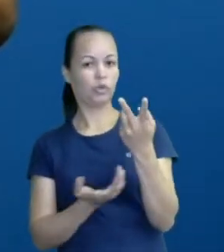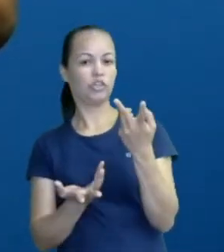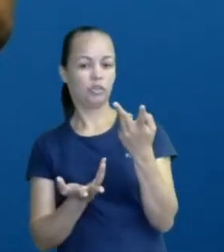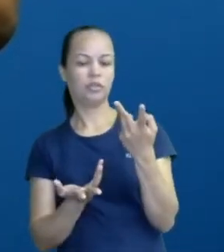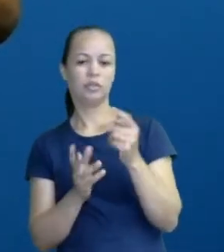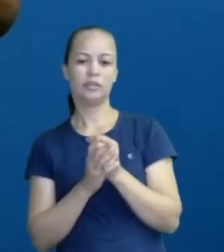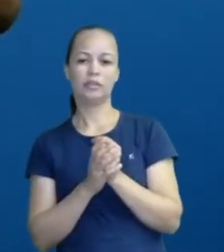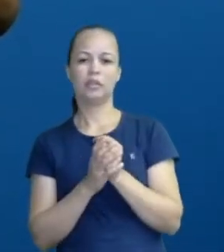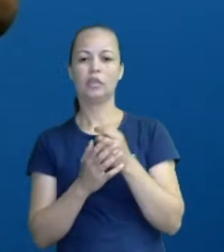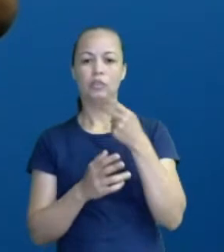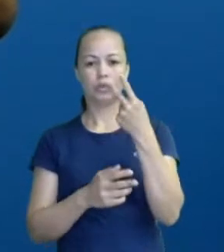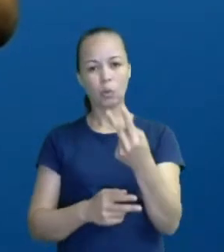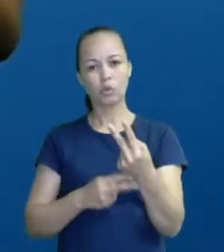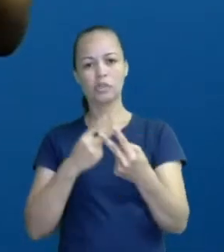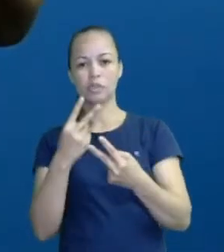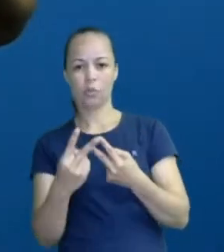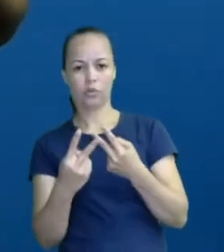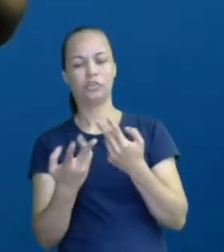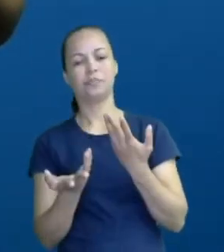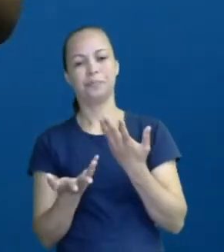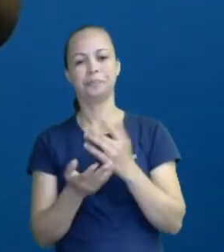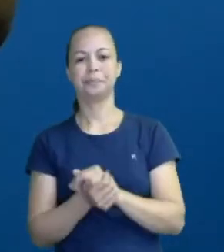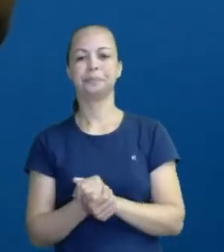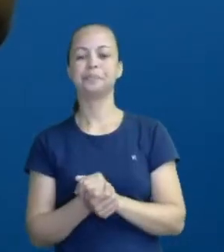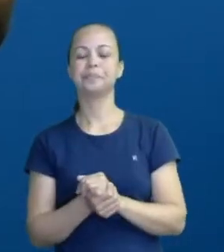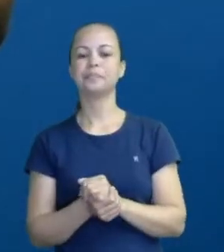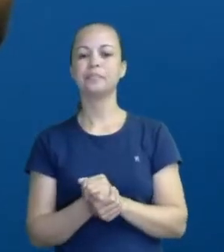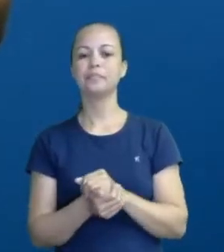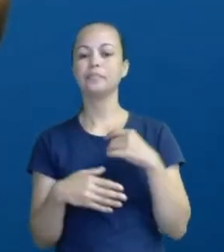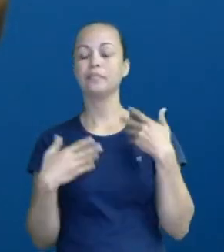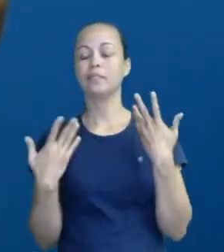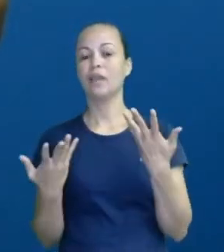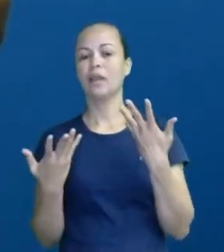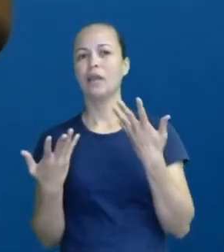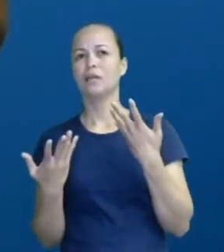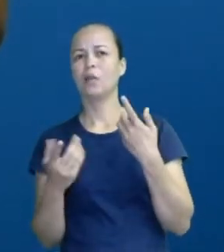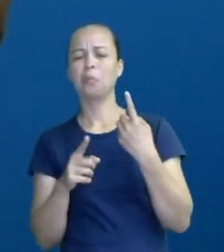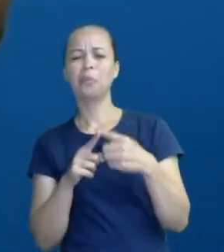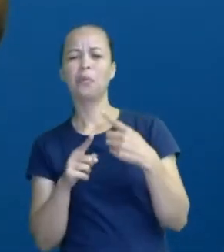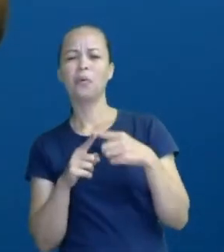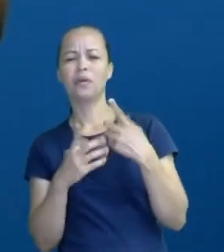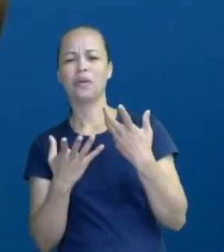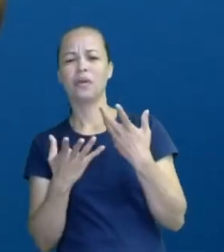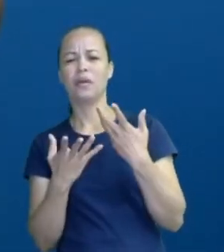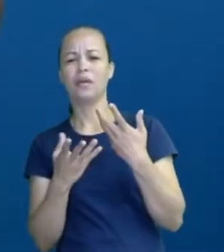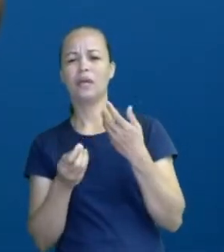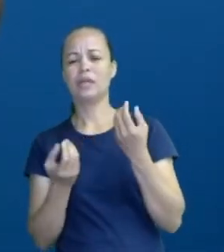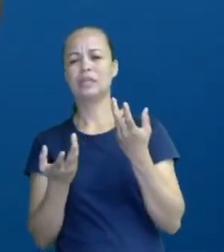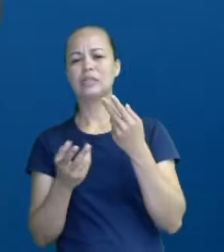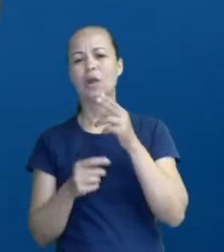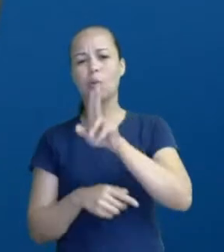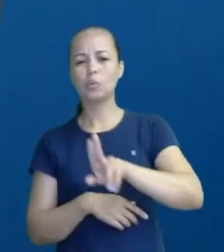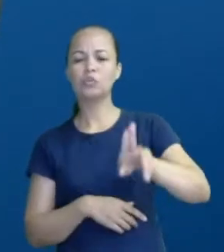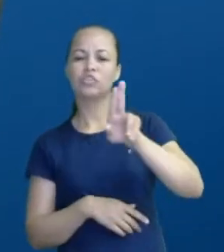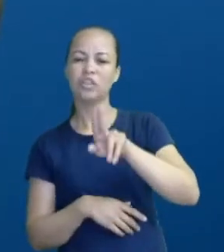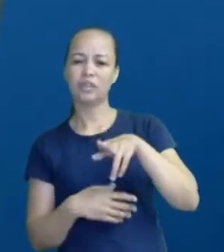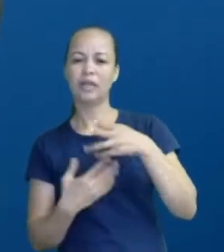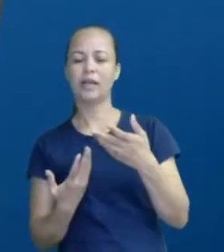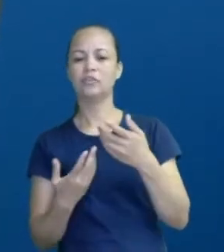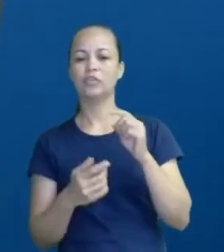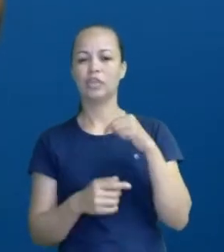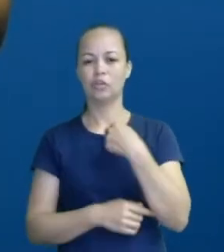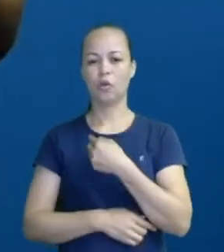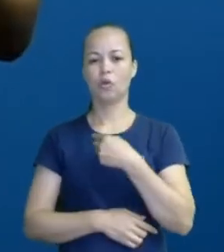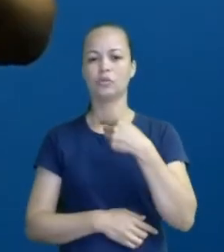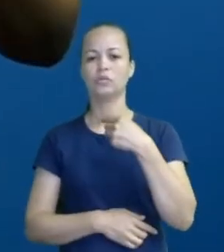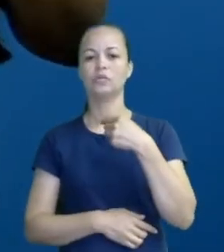2 em 2, tá? Então, por quê? Porque são utilidades que nós temos no nosso